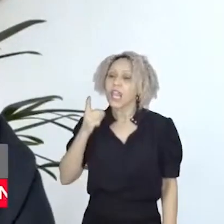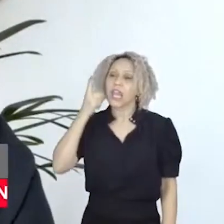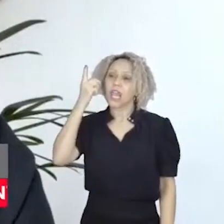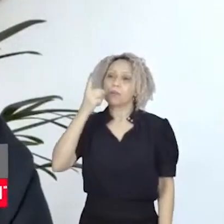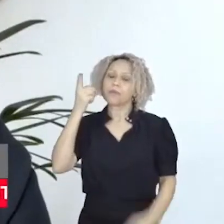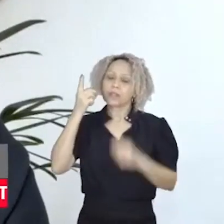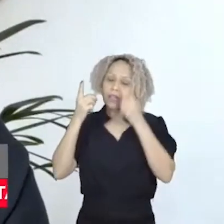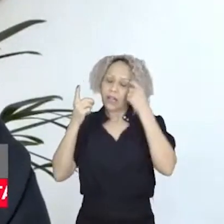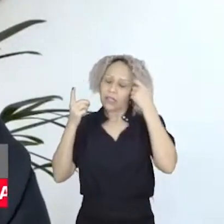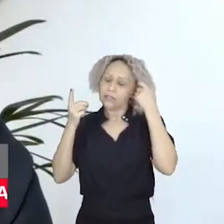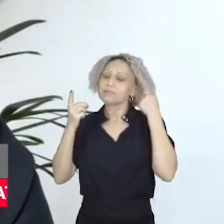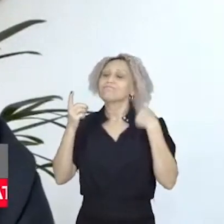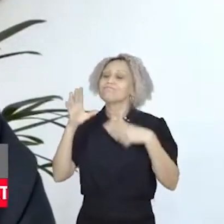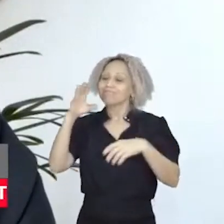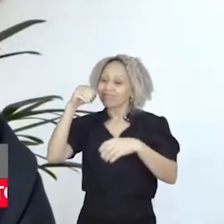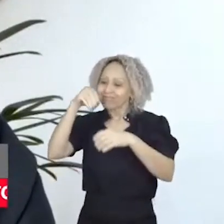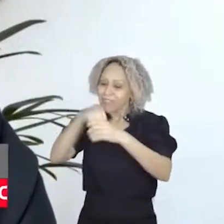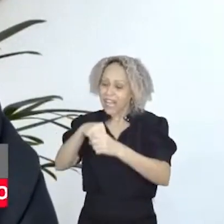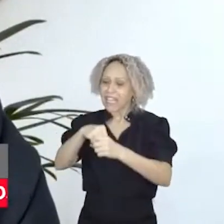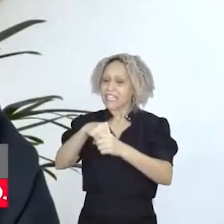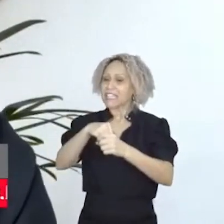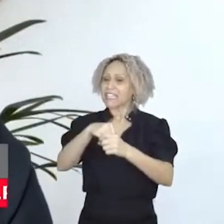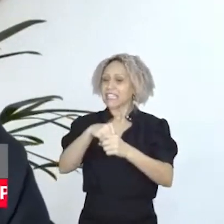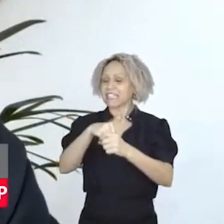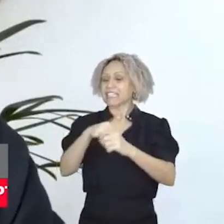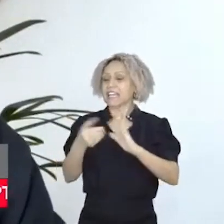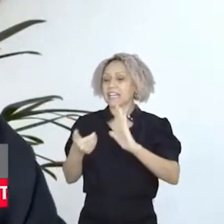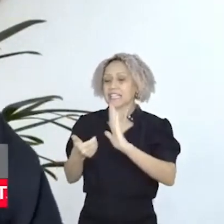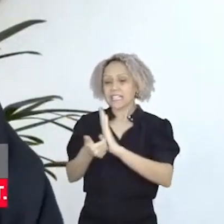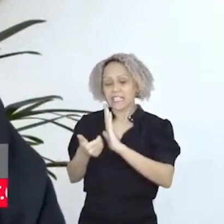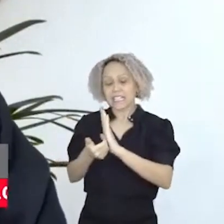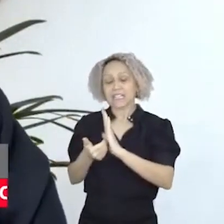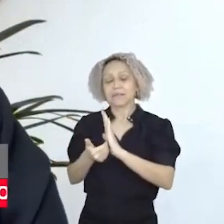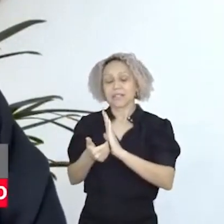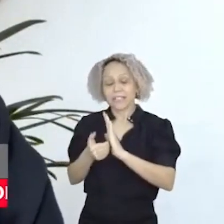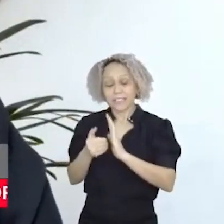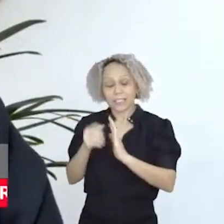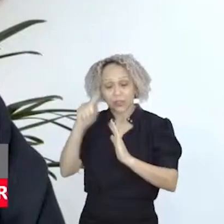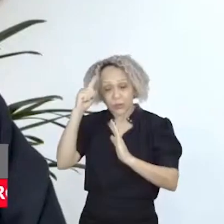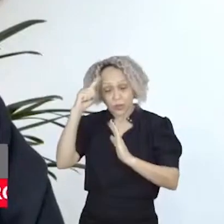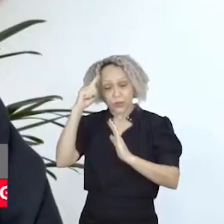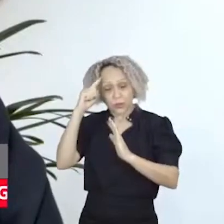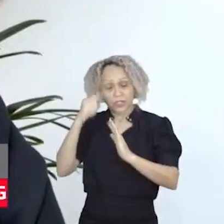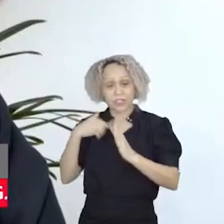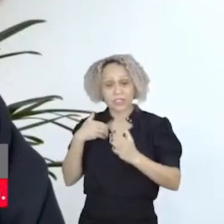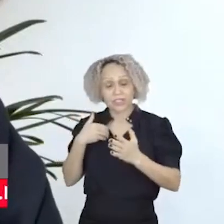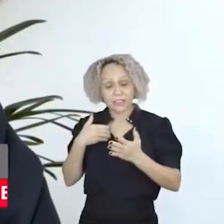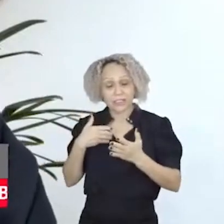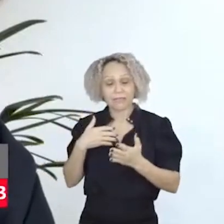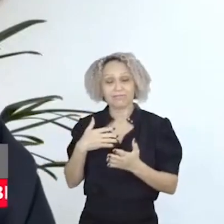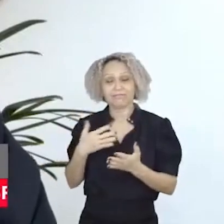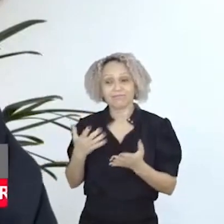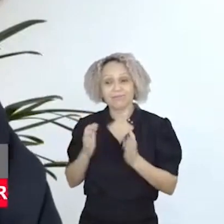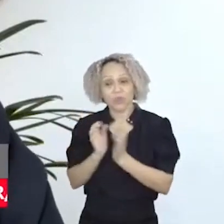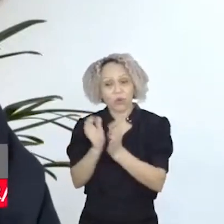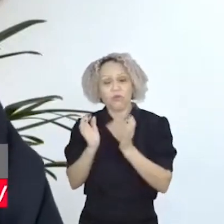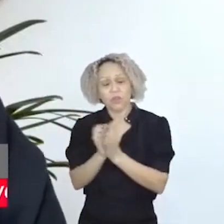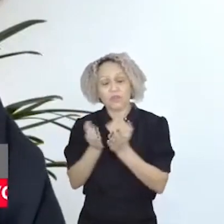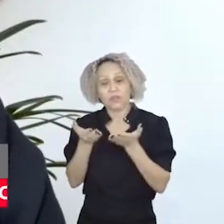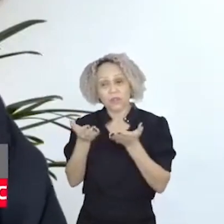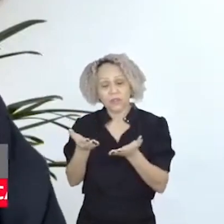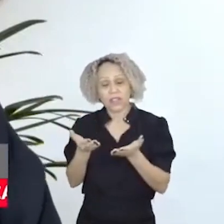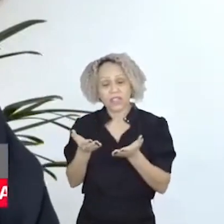tantas outras de nós, né? Algumas parlamentares que conviveram, que eram muito próximas a